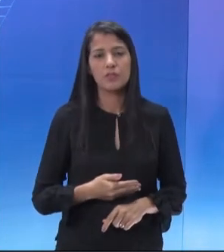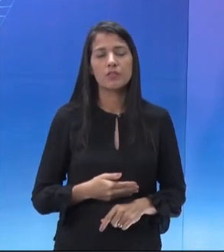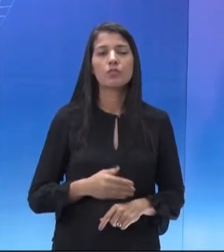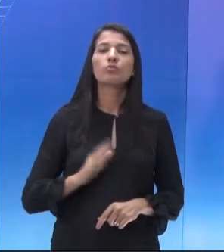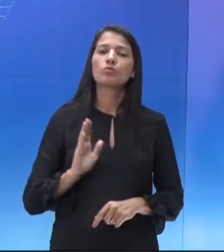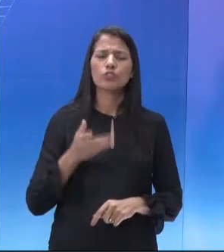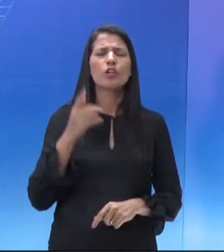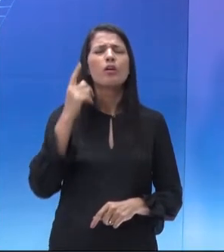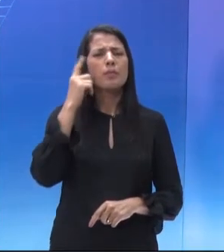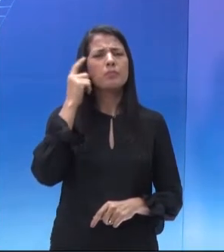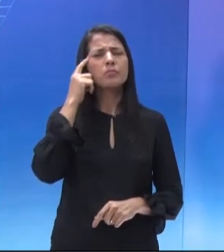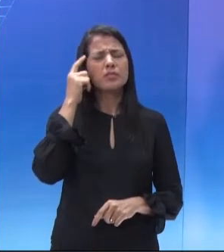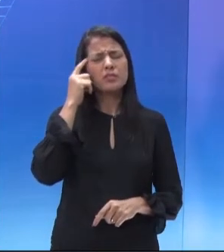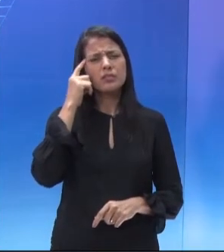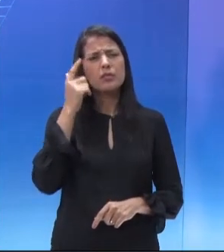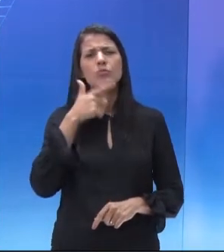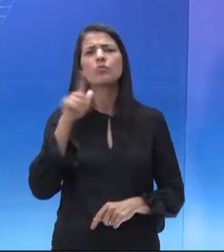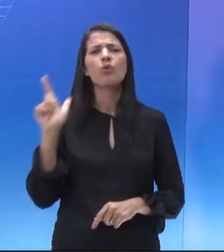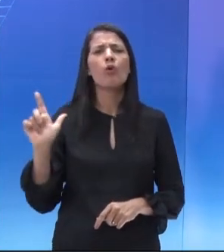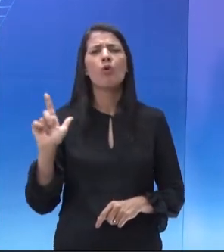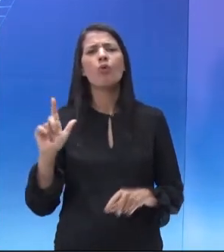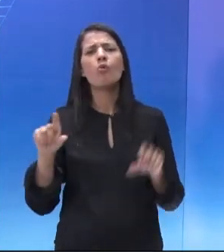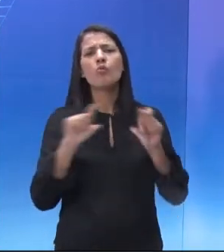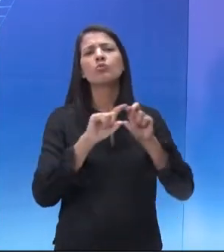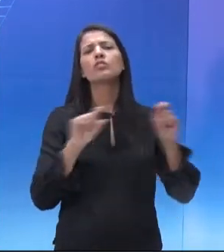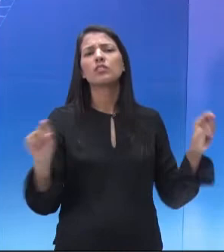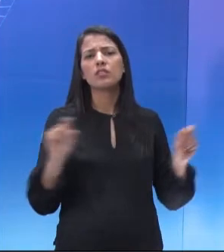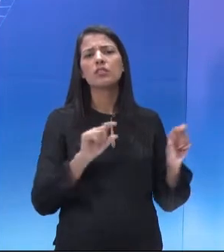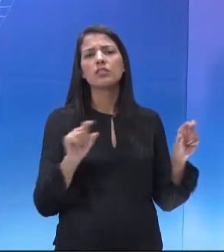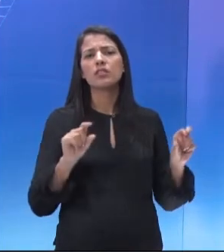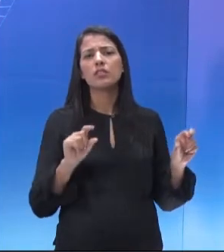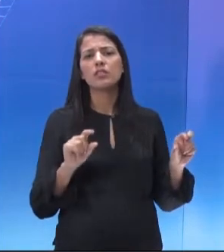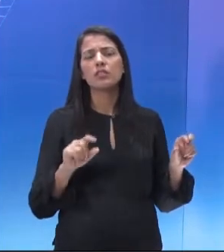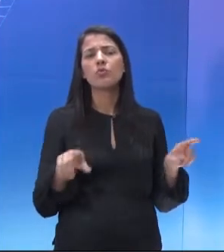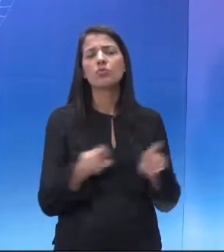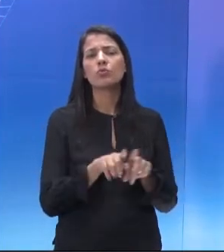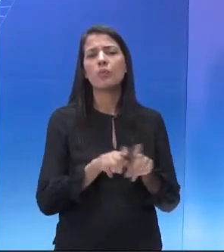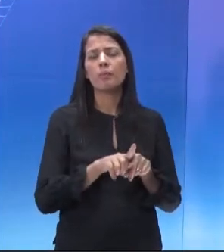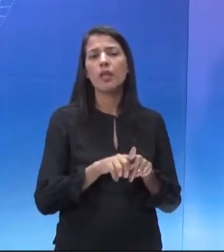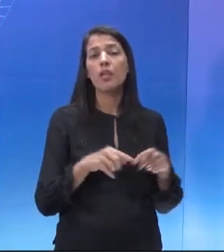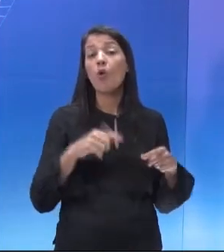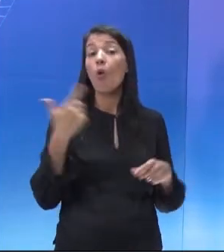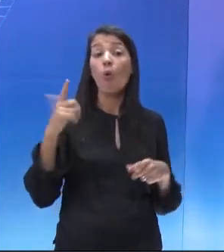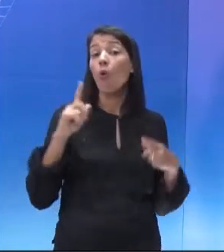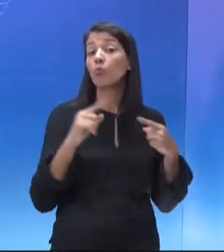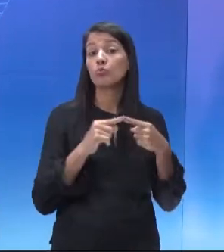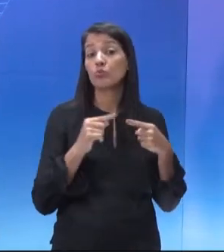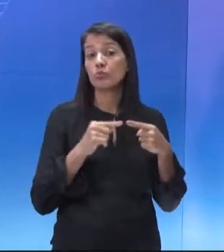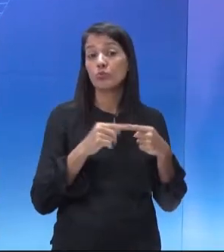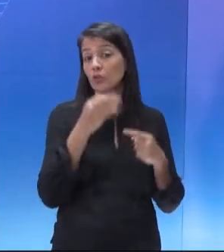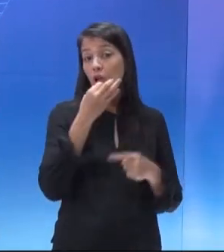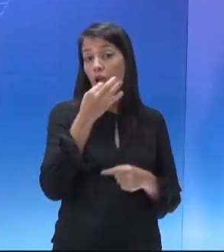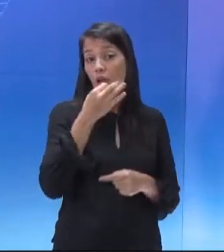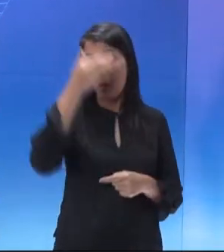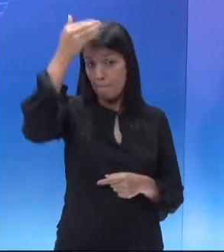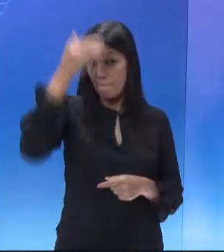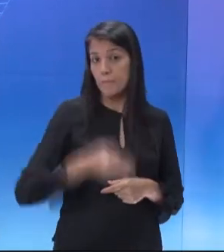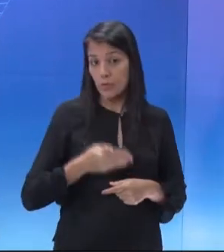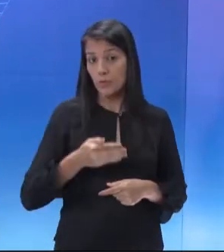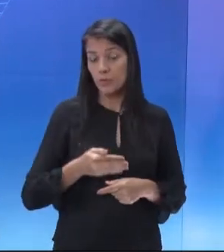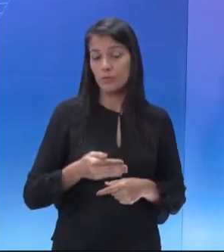comprovação. Então já começamos a pensar em argumentar por citação. Outra possibilidade é você argumentar